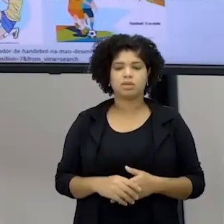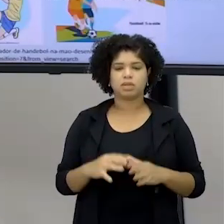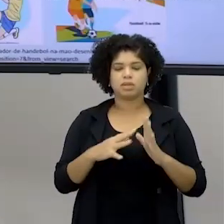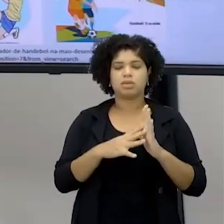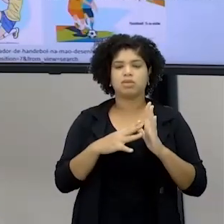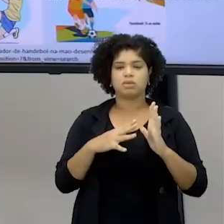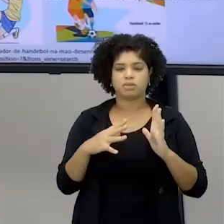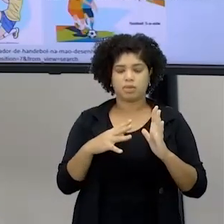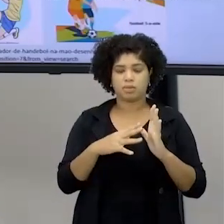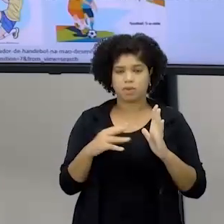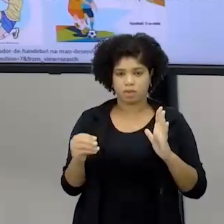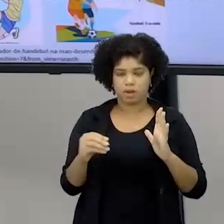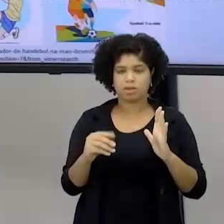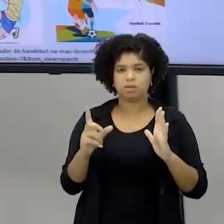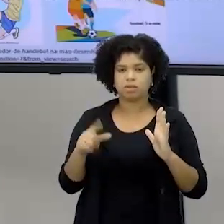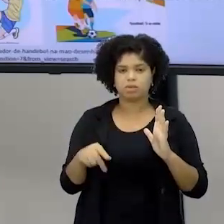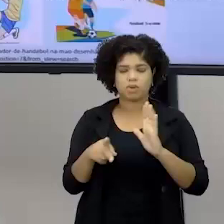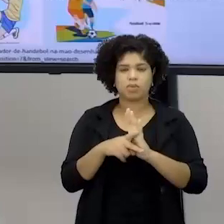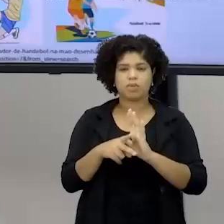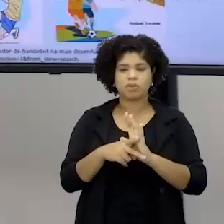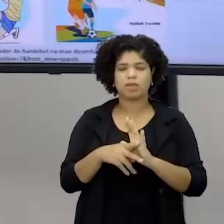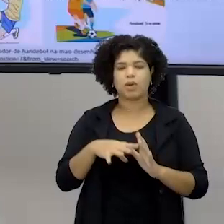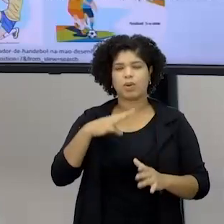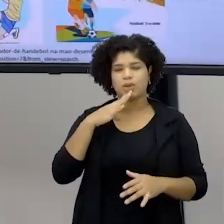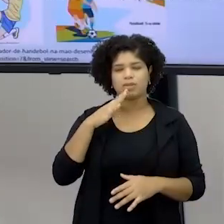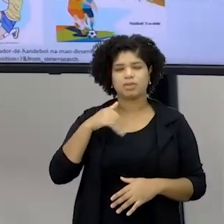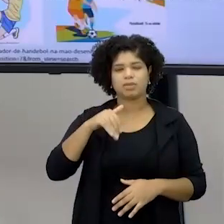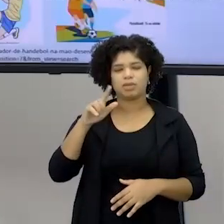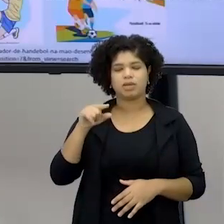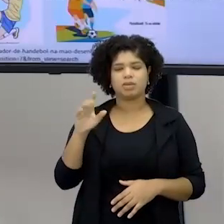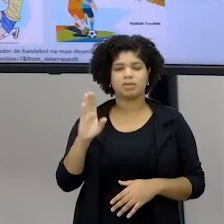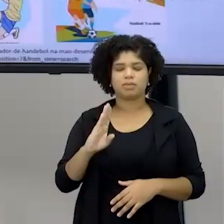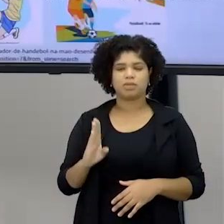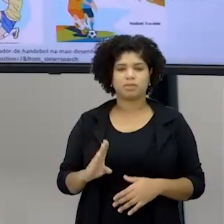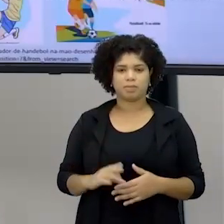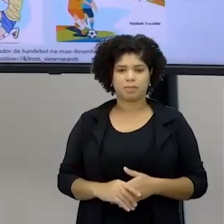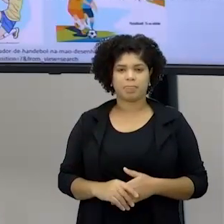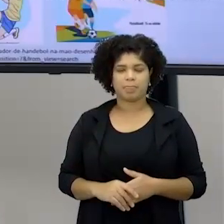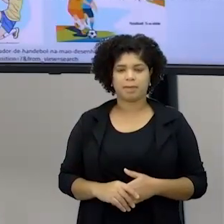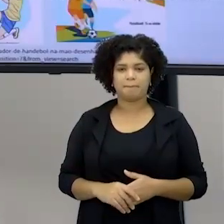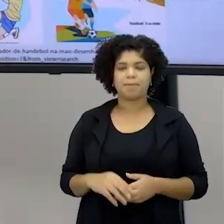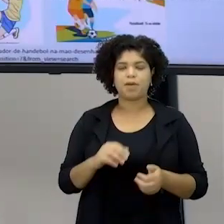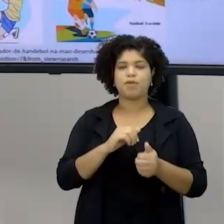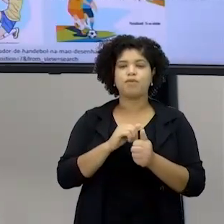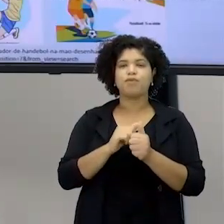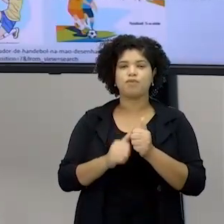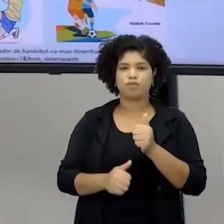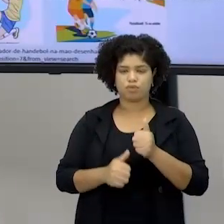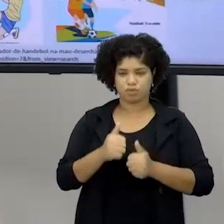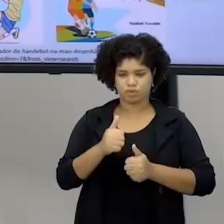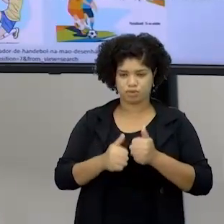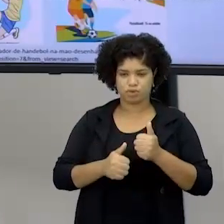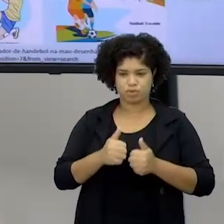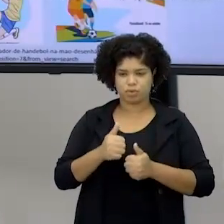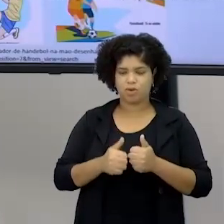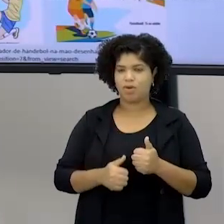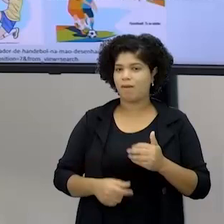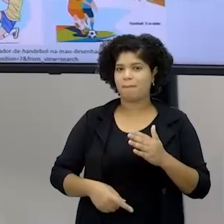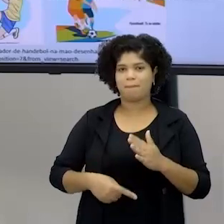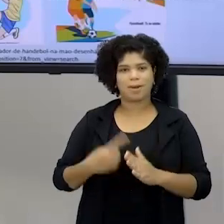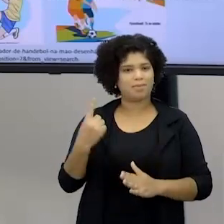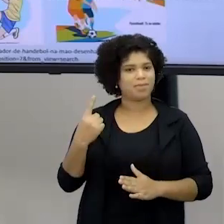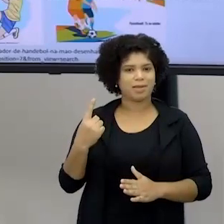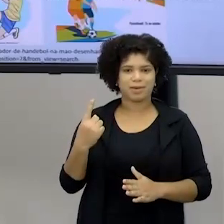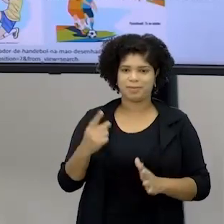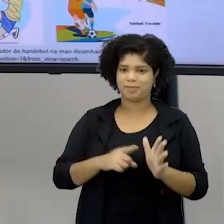esportivas mais conhecidas aqui no nosso país mesmo. Então, vamos lá, ó. O futebol, né? Ele aparece sempre em primeiro lugar nas